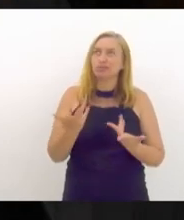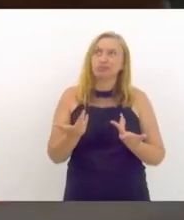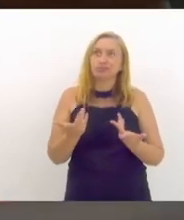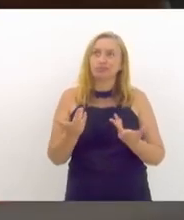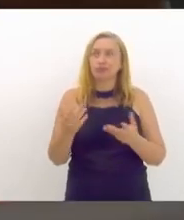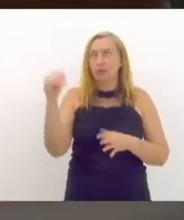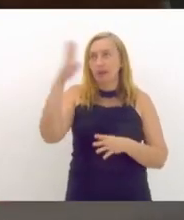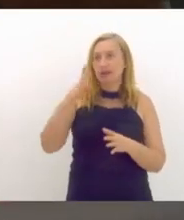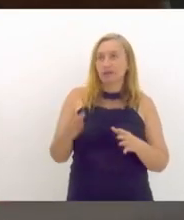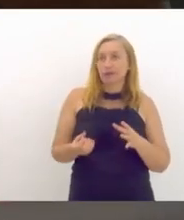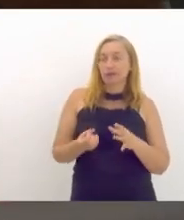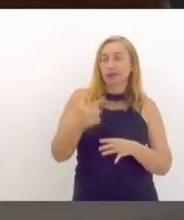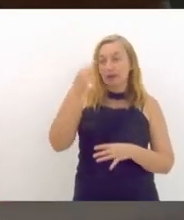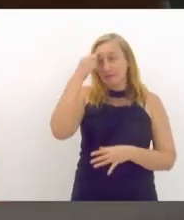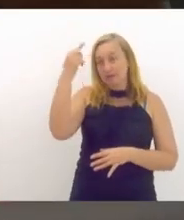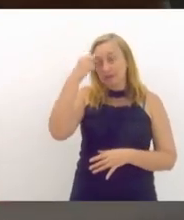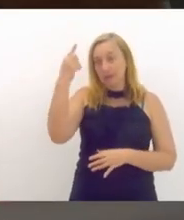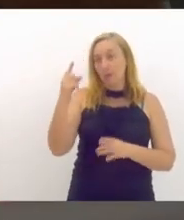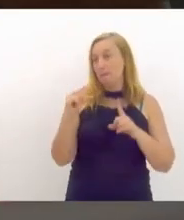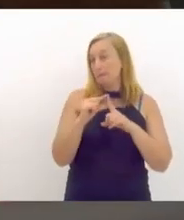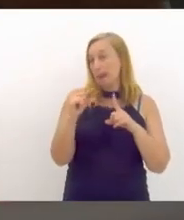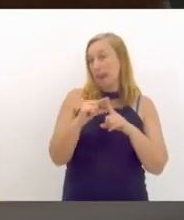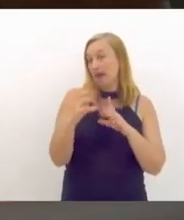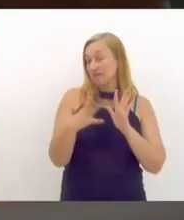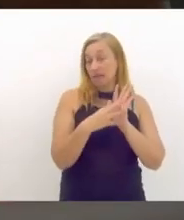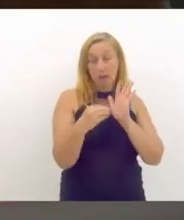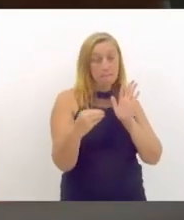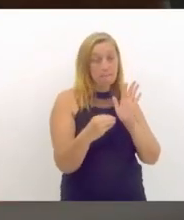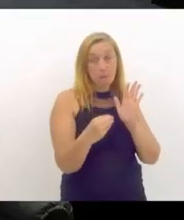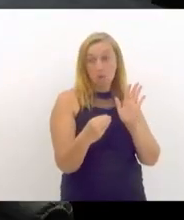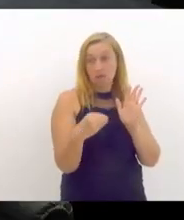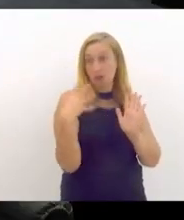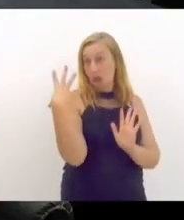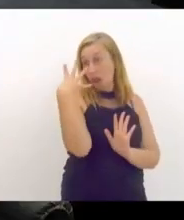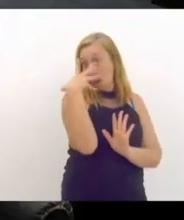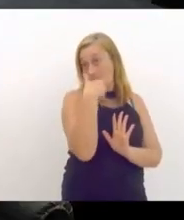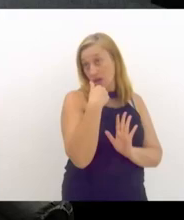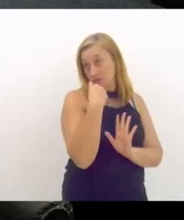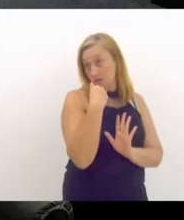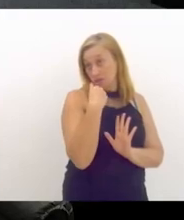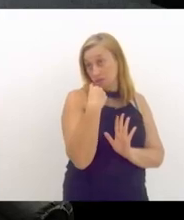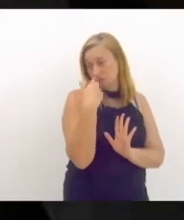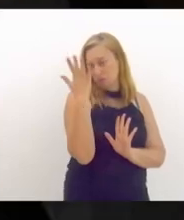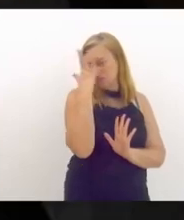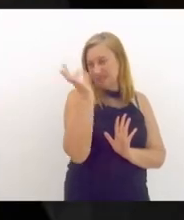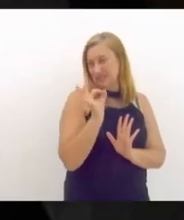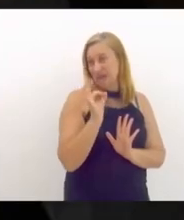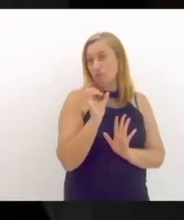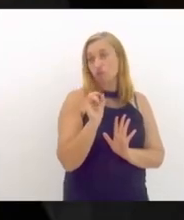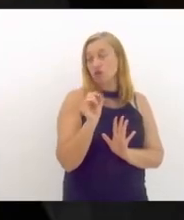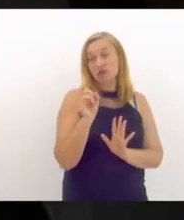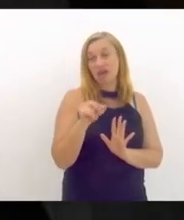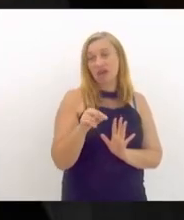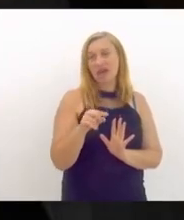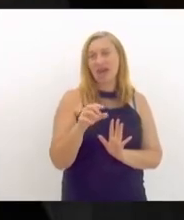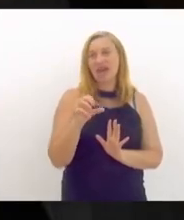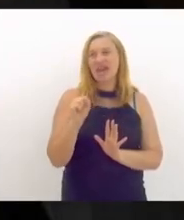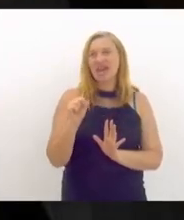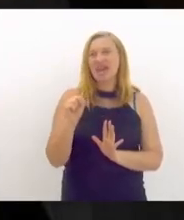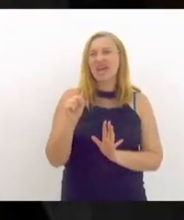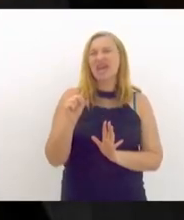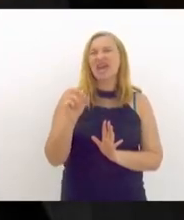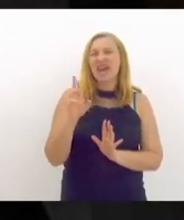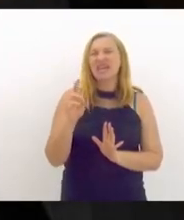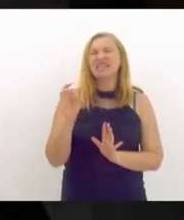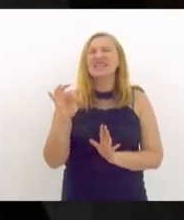moda. Resiliência agora serve para tudo, é bonito, dá status. Ninguém sabe o que é não ser resiliente.